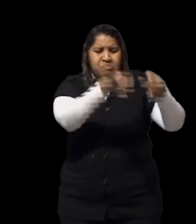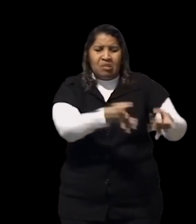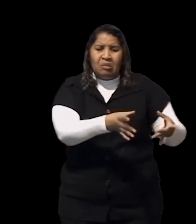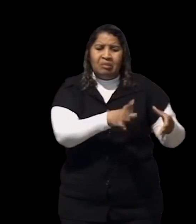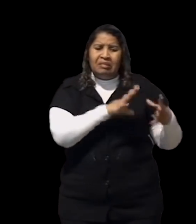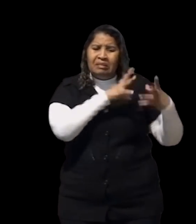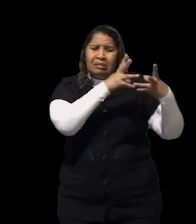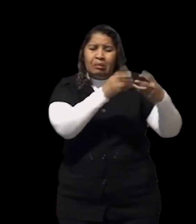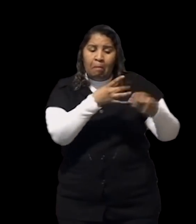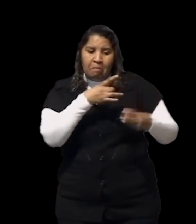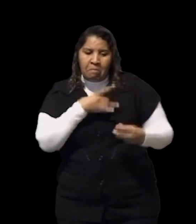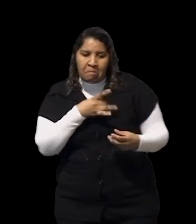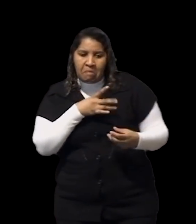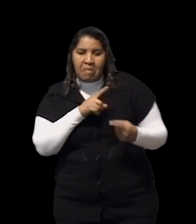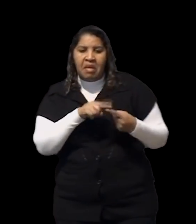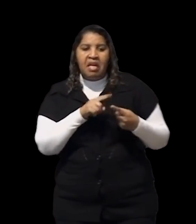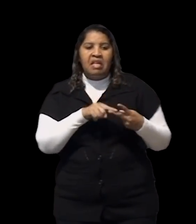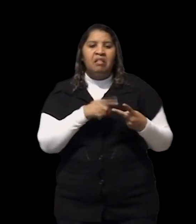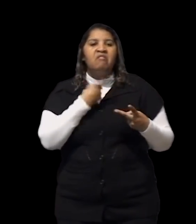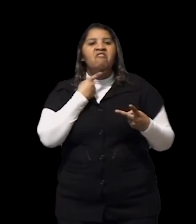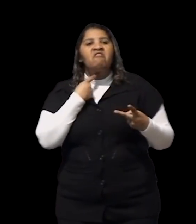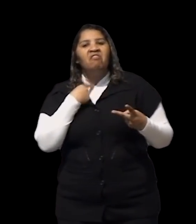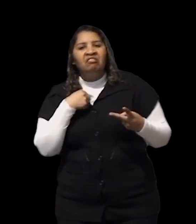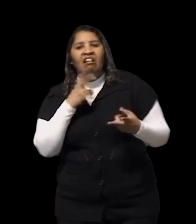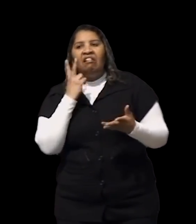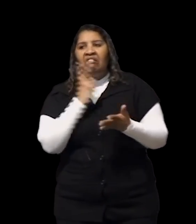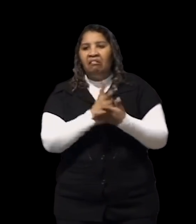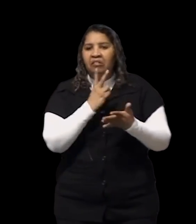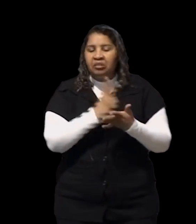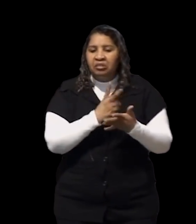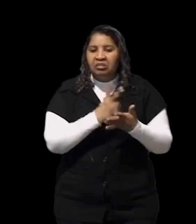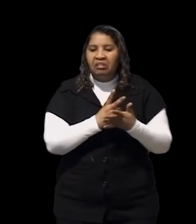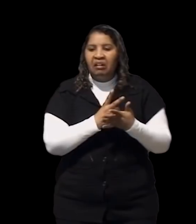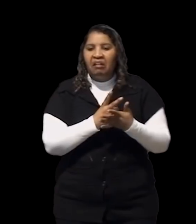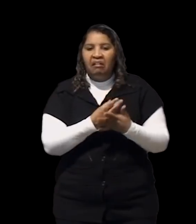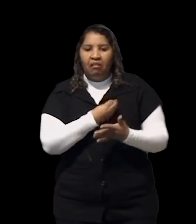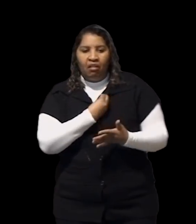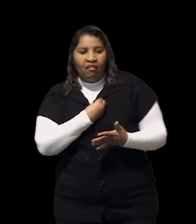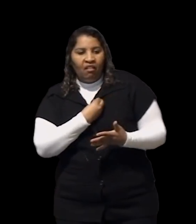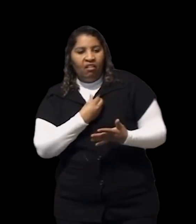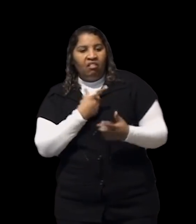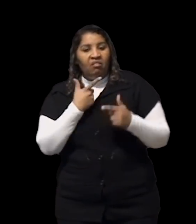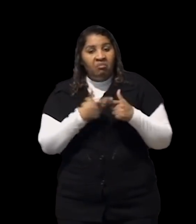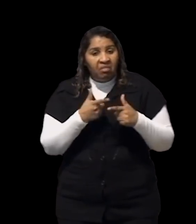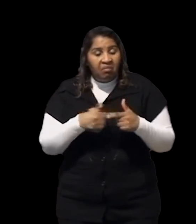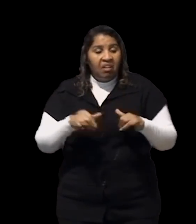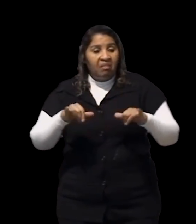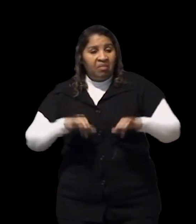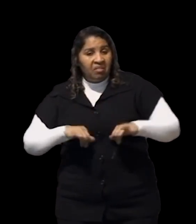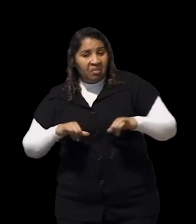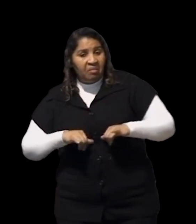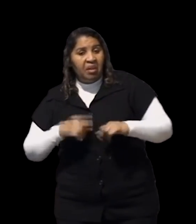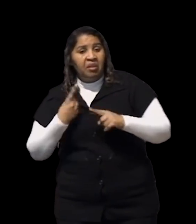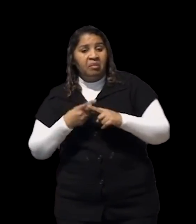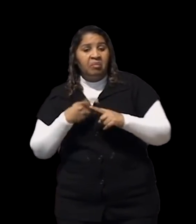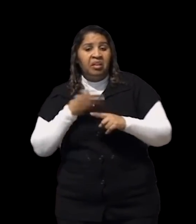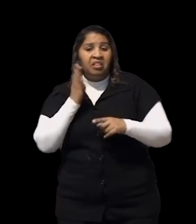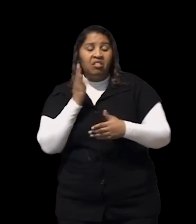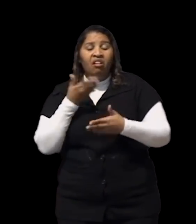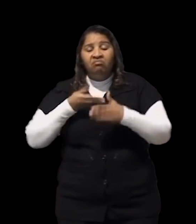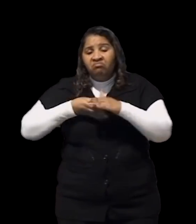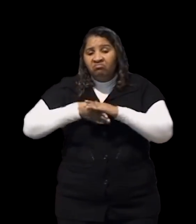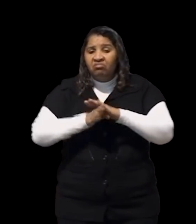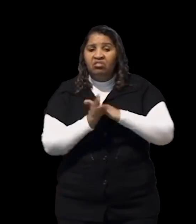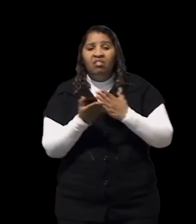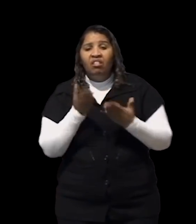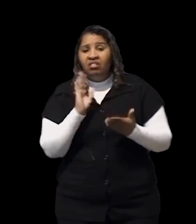e todo aquele desejo que você tem de permanecer uma vidinha que você já se acostumou na derrota